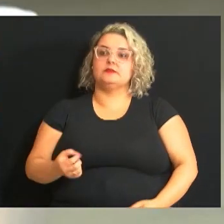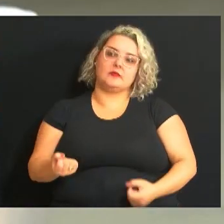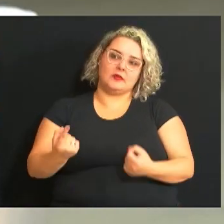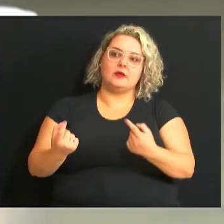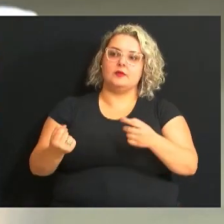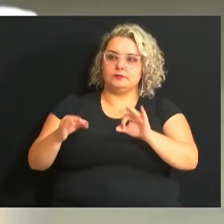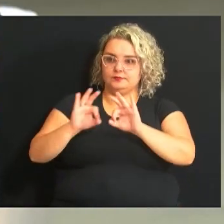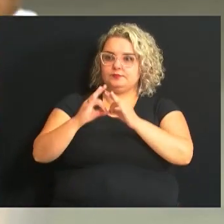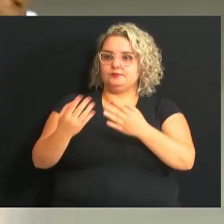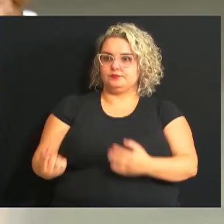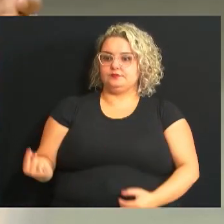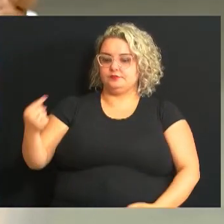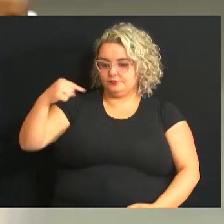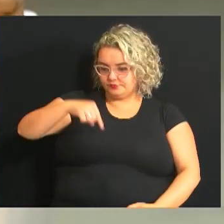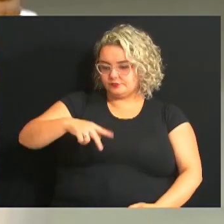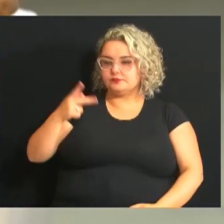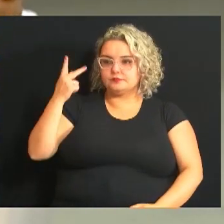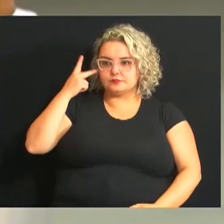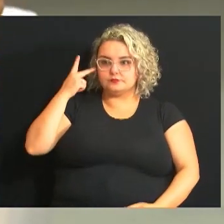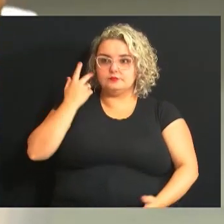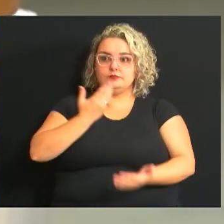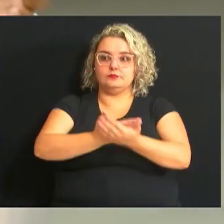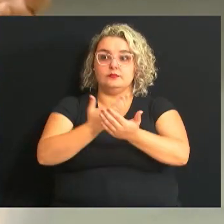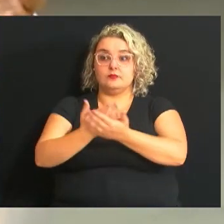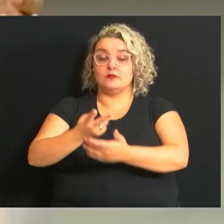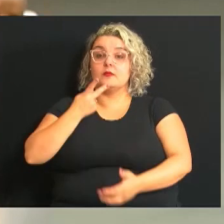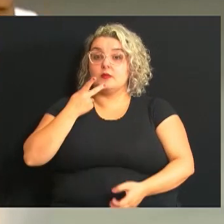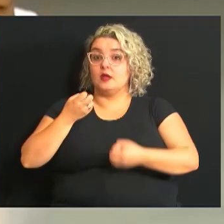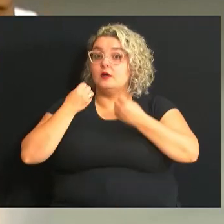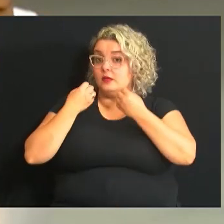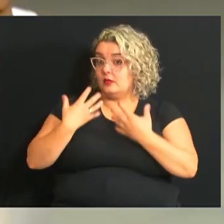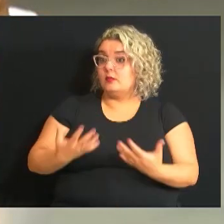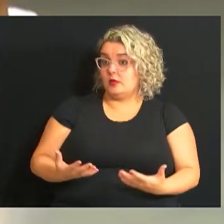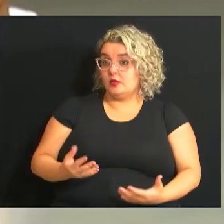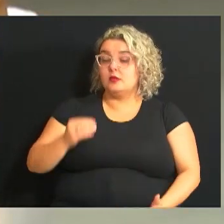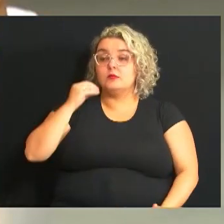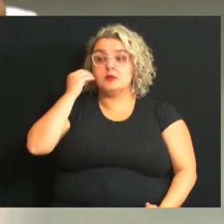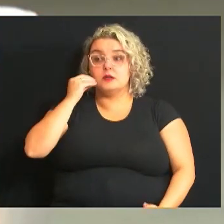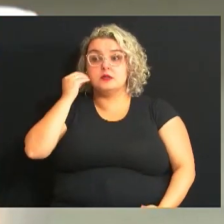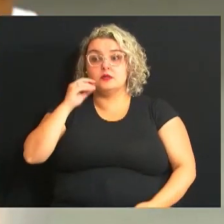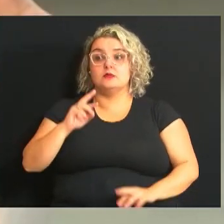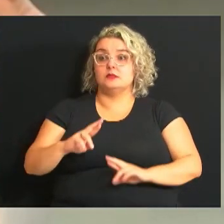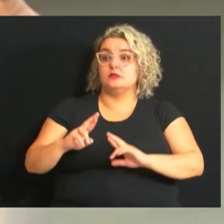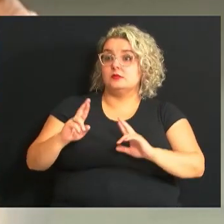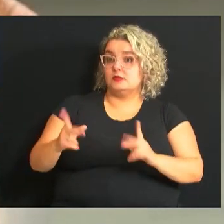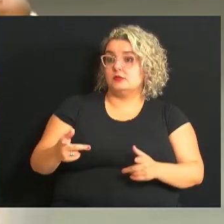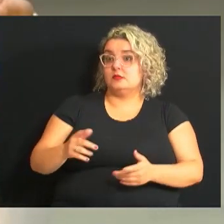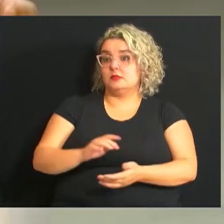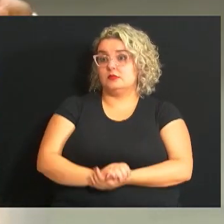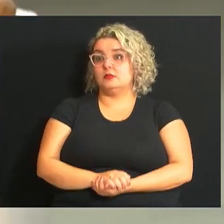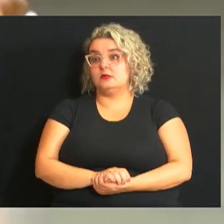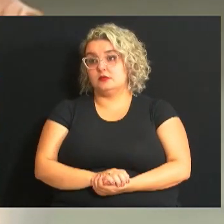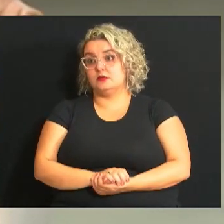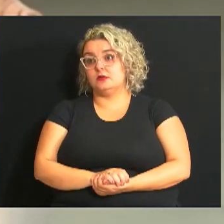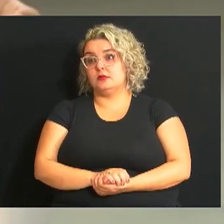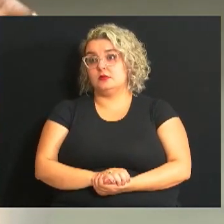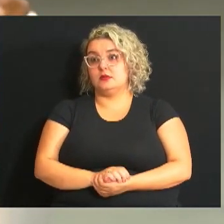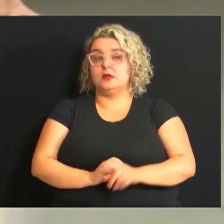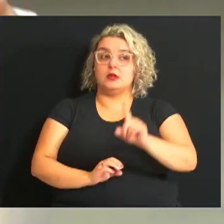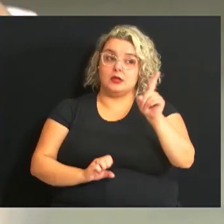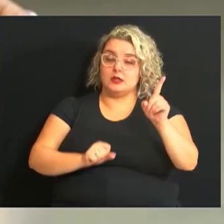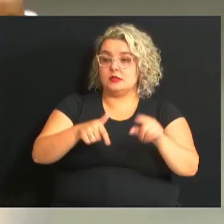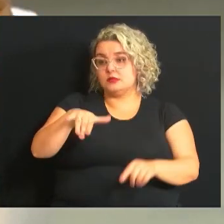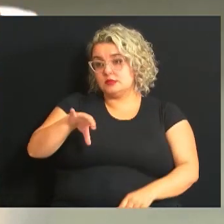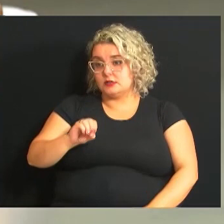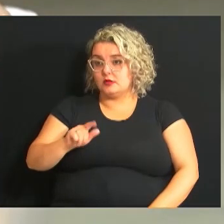São Paulo, estudar, e falavam o quanto era bom, como a experiência era diferente. E fora que lá em São Gabriel não tem assim, uma universidade